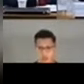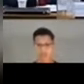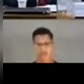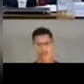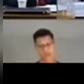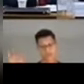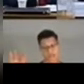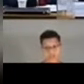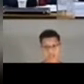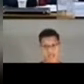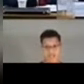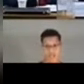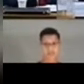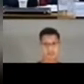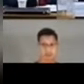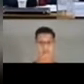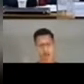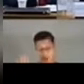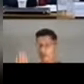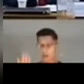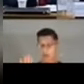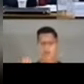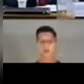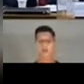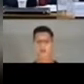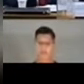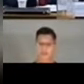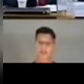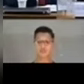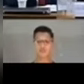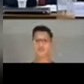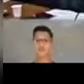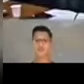Vossa Excelência tivesse acusado isso. Mas na posição de presidente,